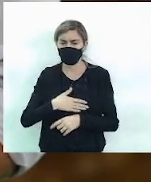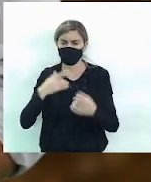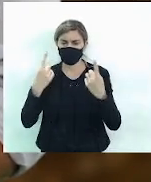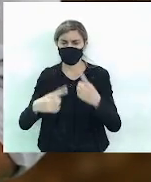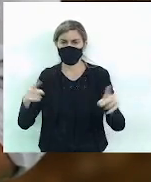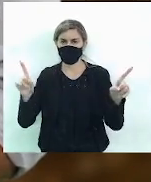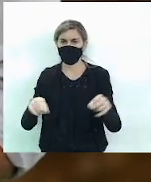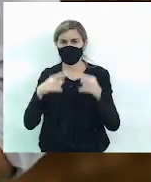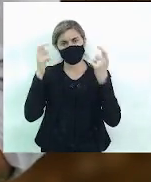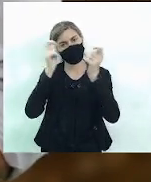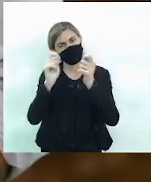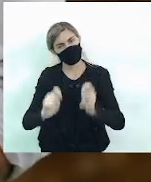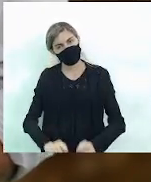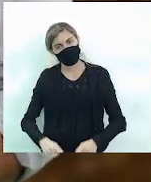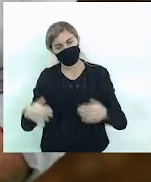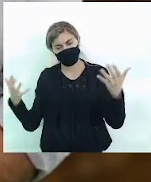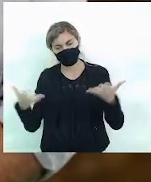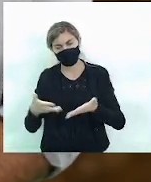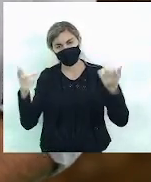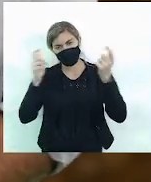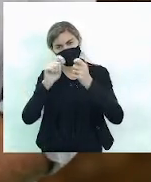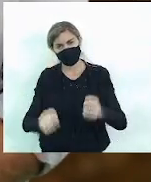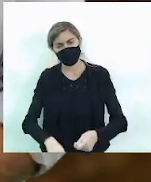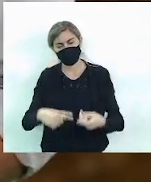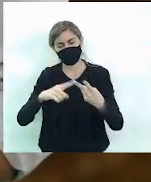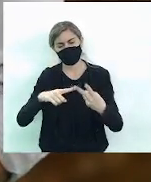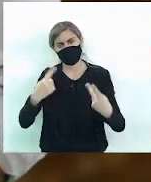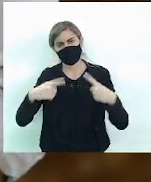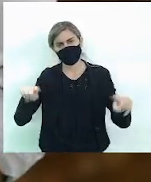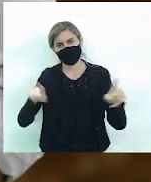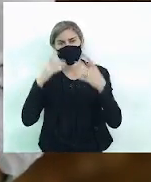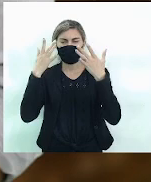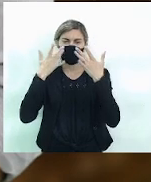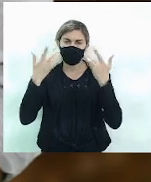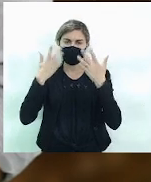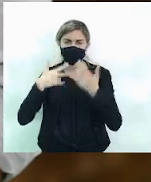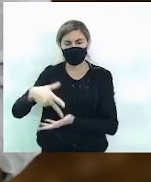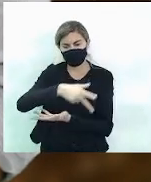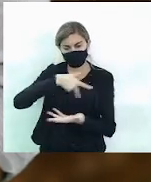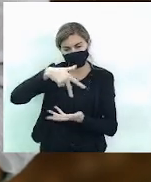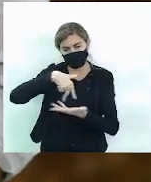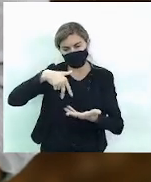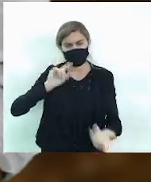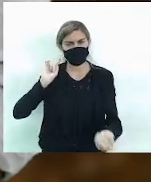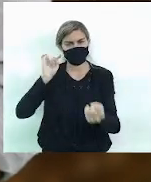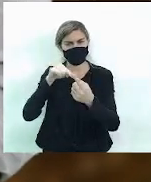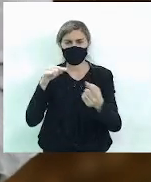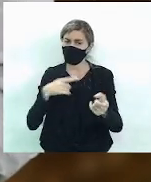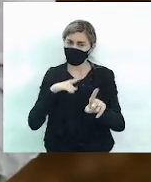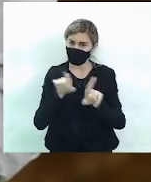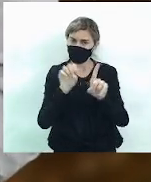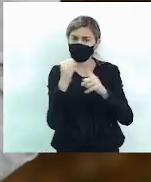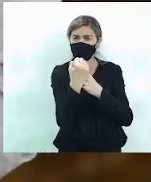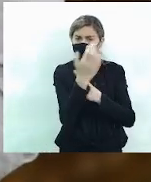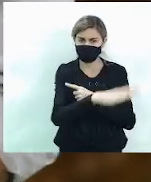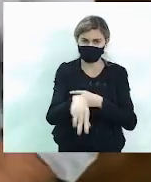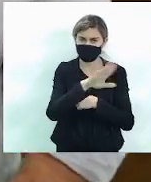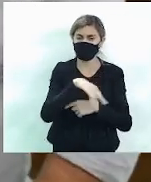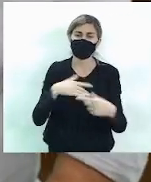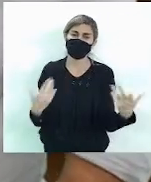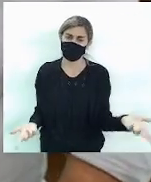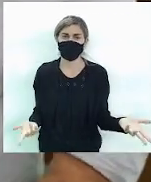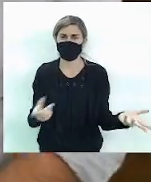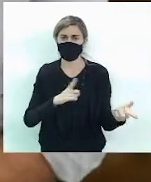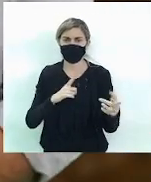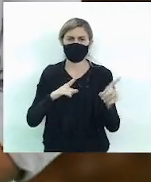quem gosta de arte, hoje, né? Arte, a música, teatro, dança, algo ligado, e também a sociologia, não é? Sem sombra de